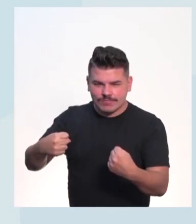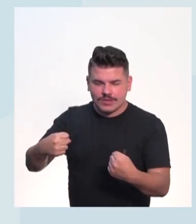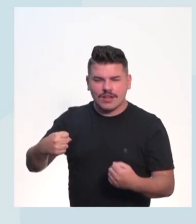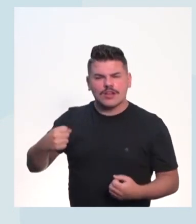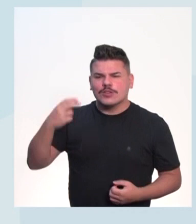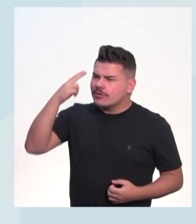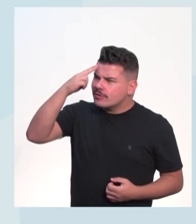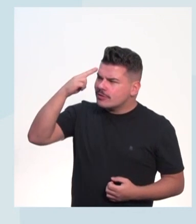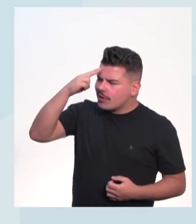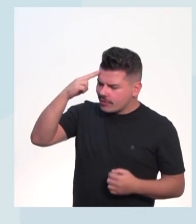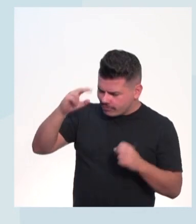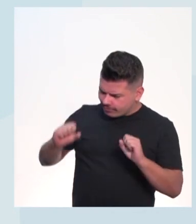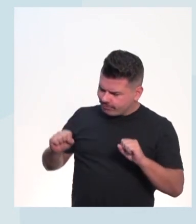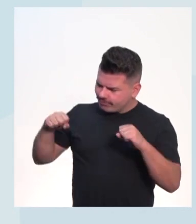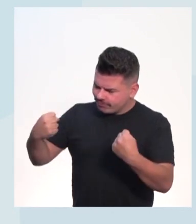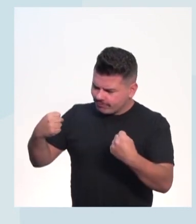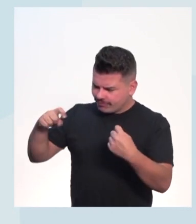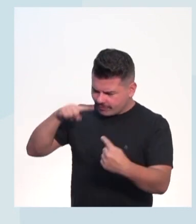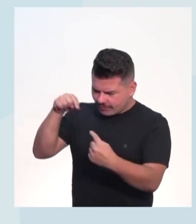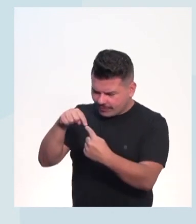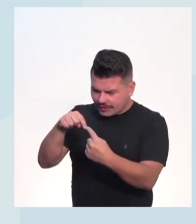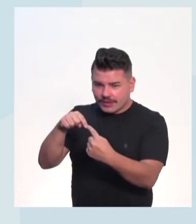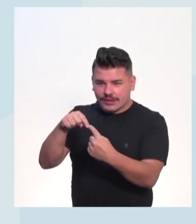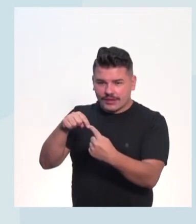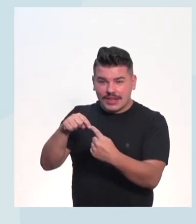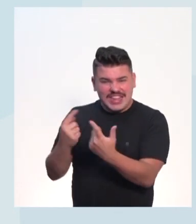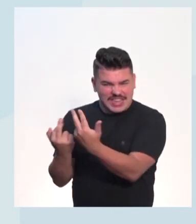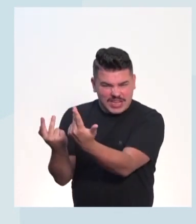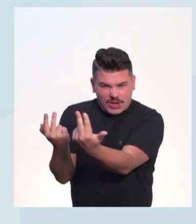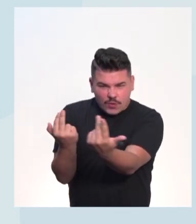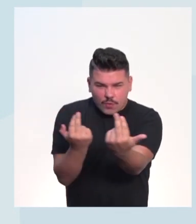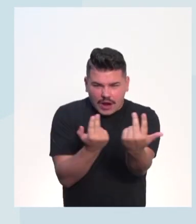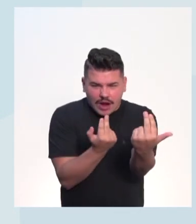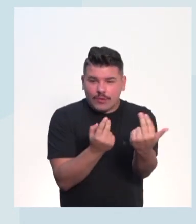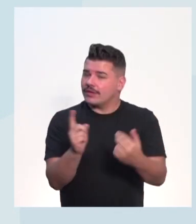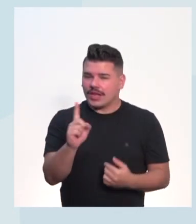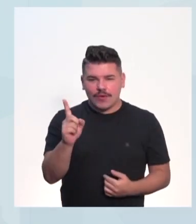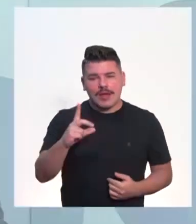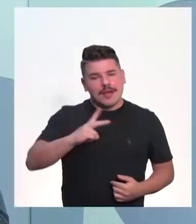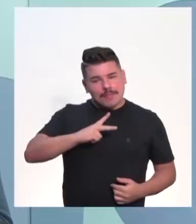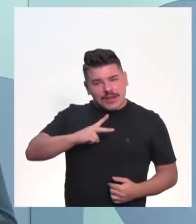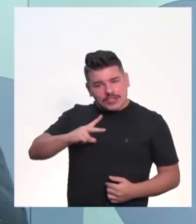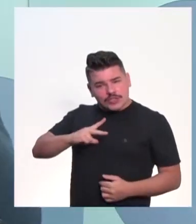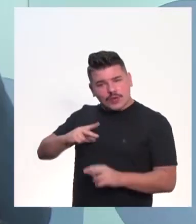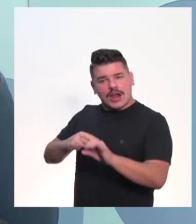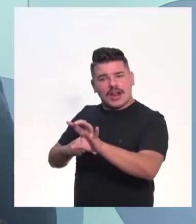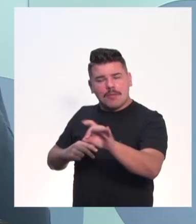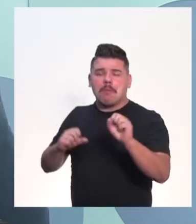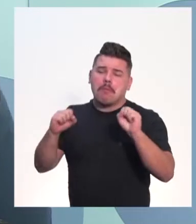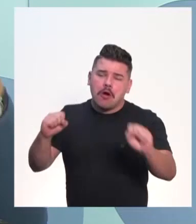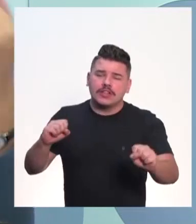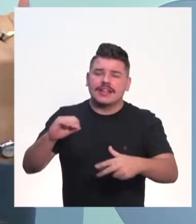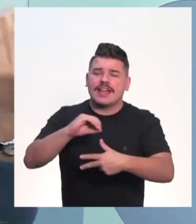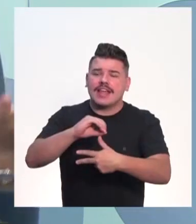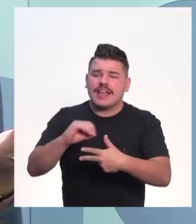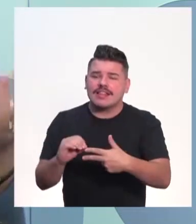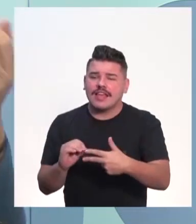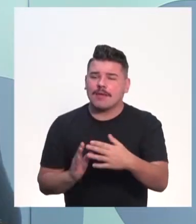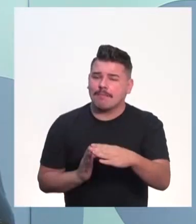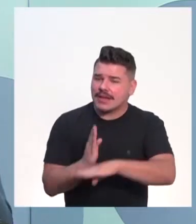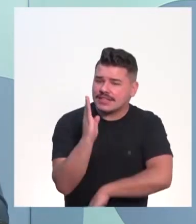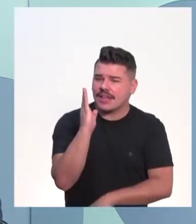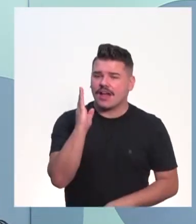sonho e objetivo de vida é pessoal, pode ser passar no Enem, entrar numa faculdade, pode ser entrar num